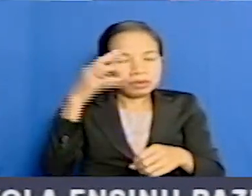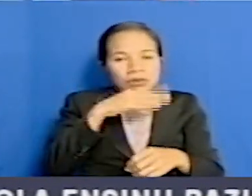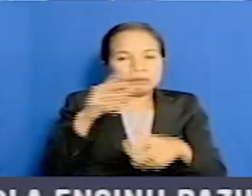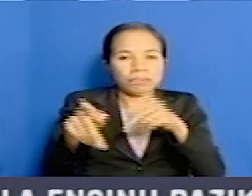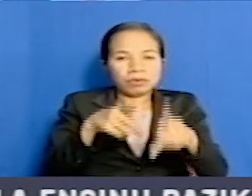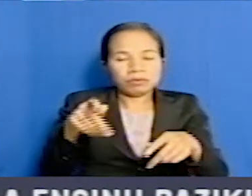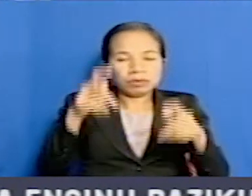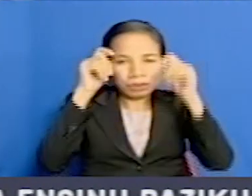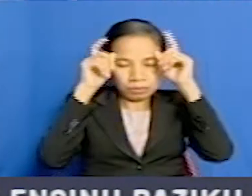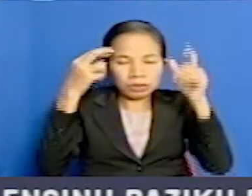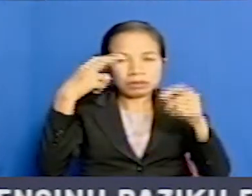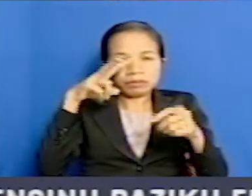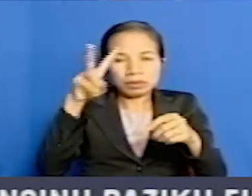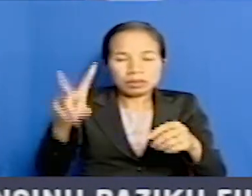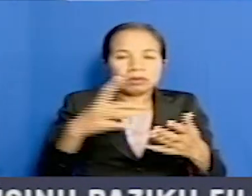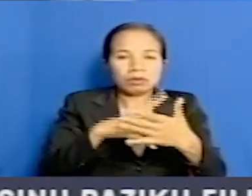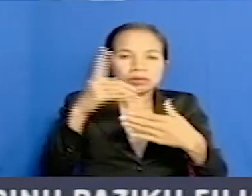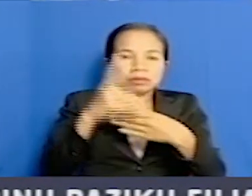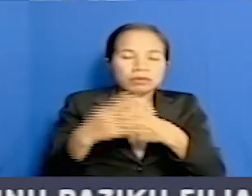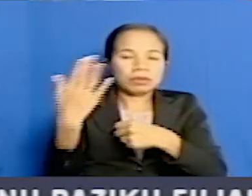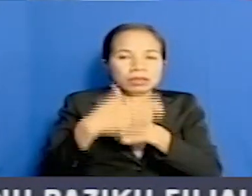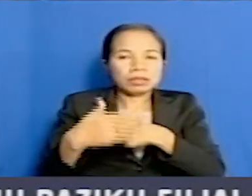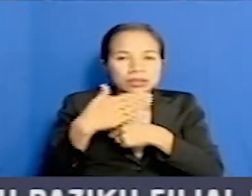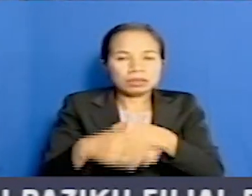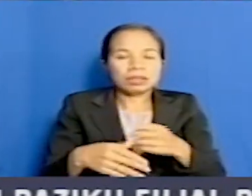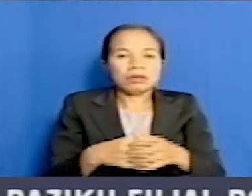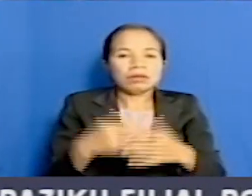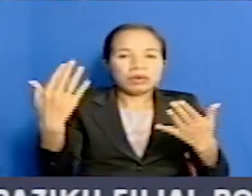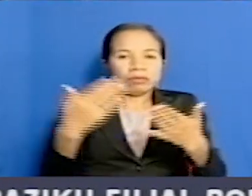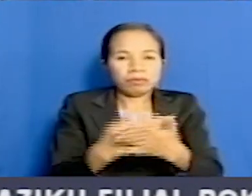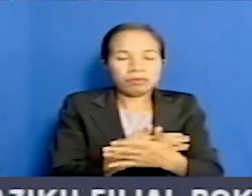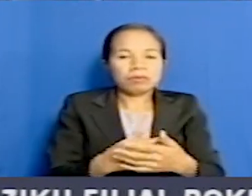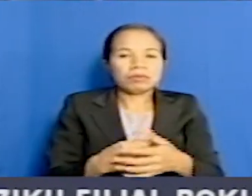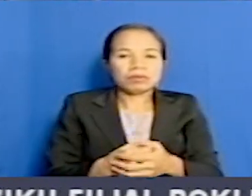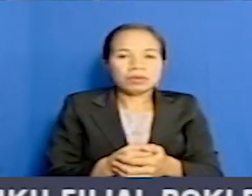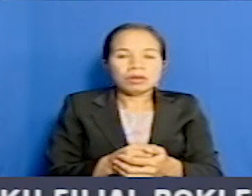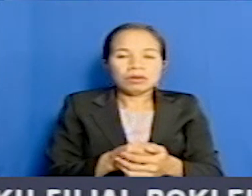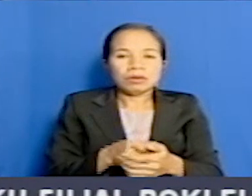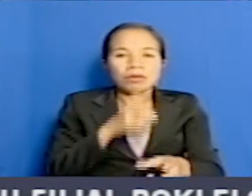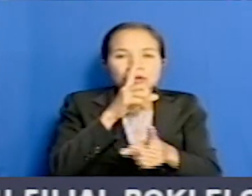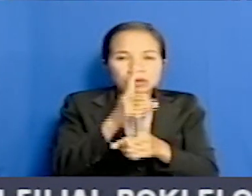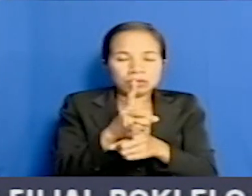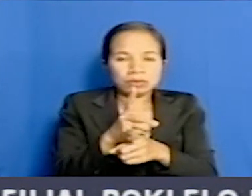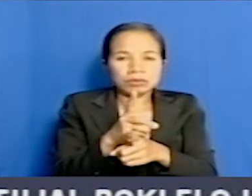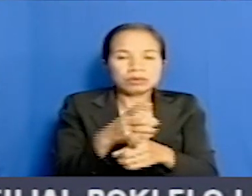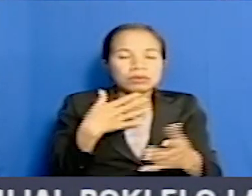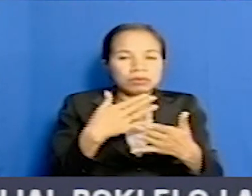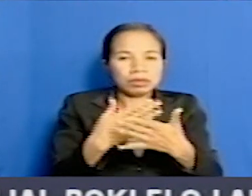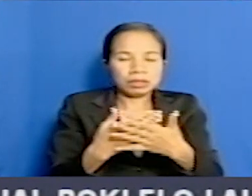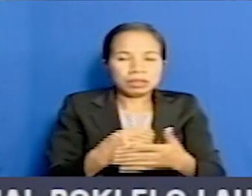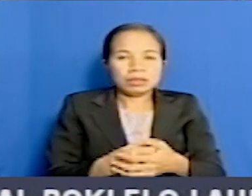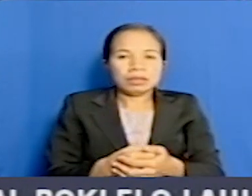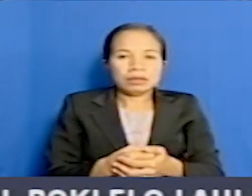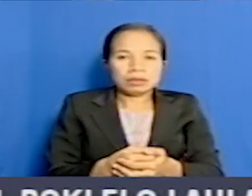timor-leste na visão, ao desenvolver o país do Sido, né, moderno, lío, justo, solidário, equitativo, lío,